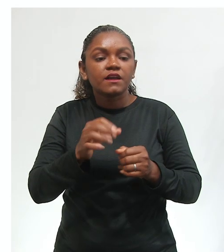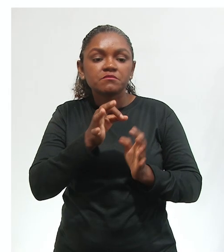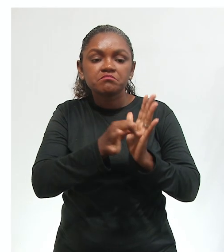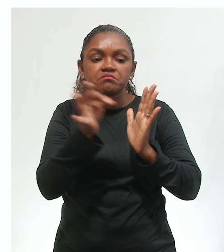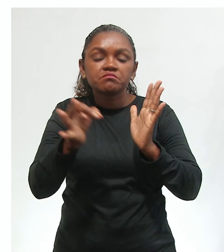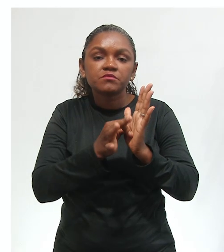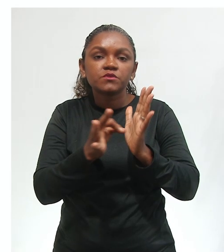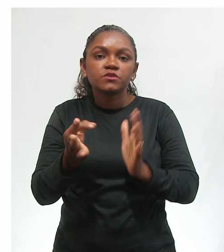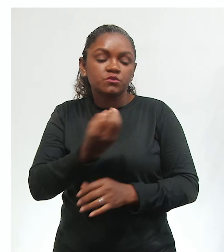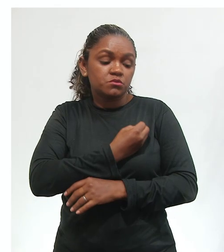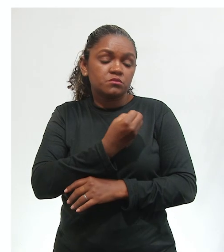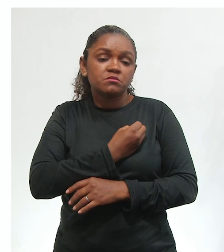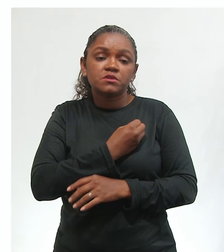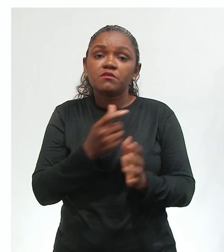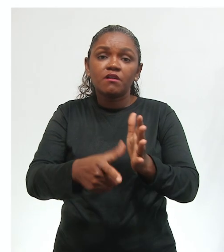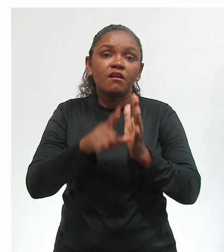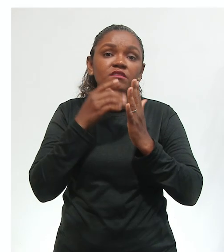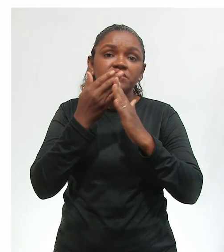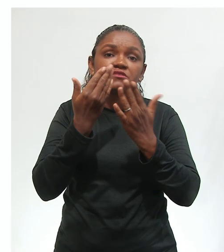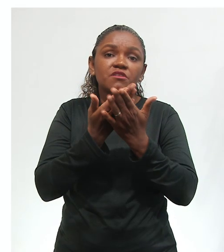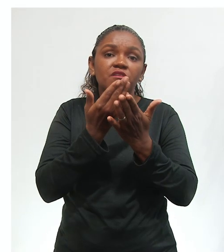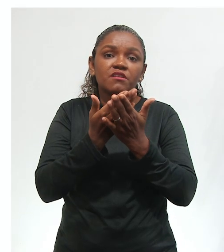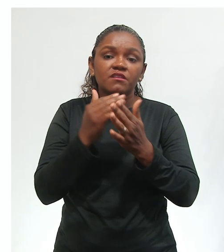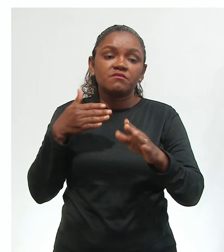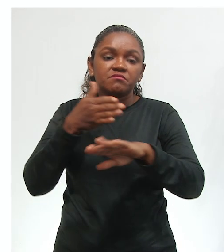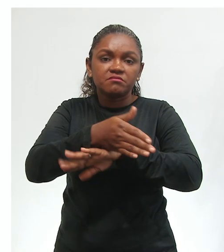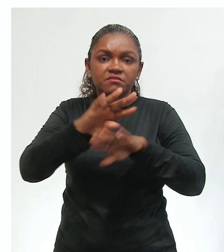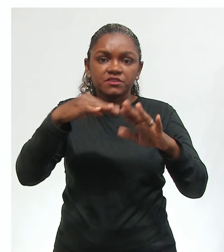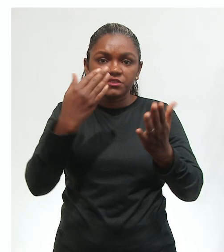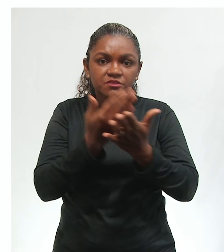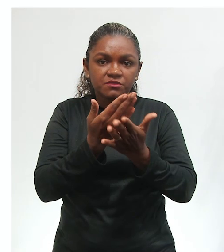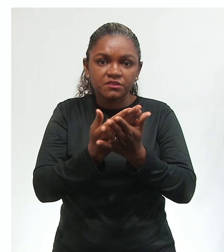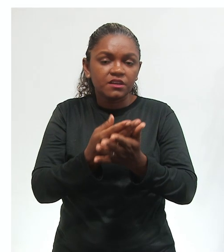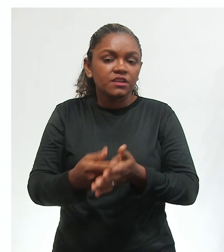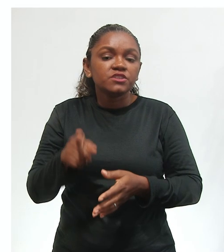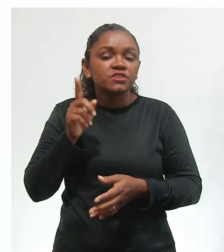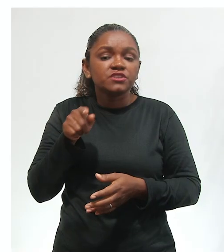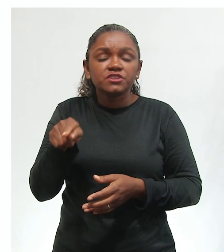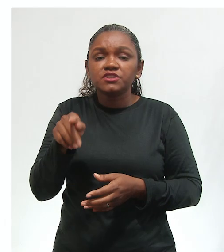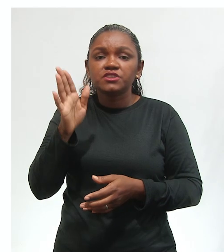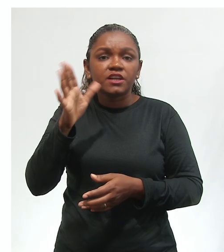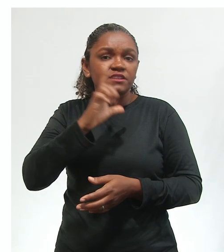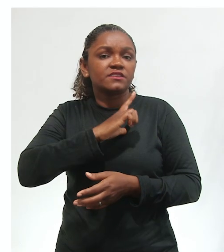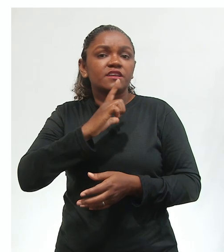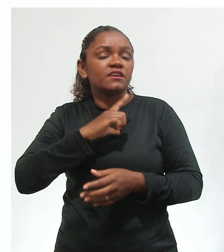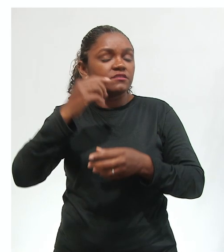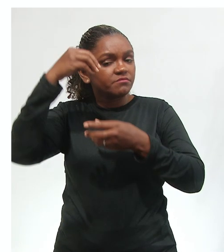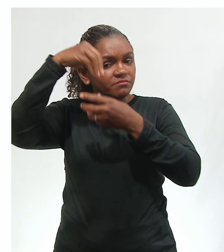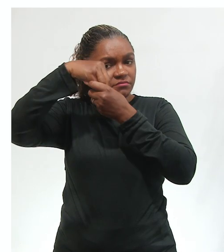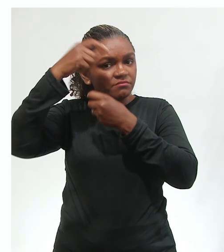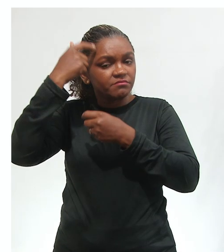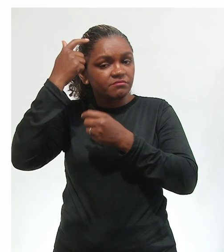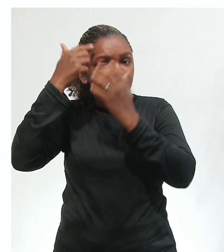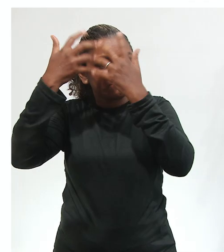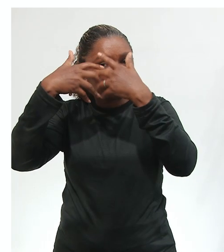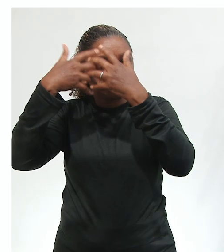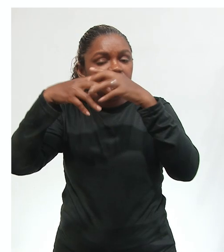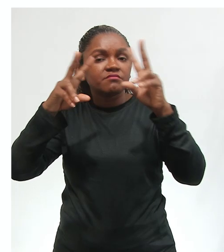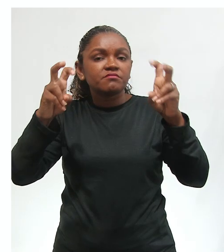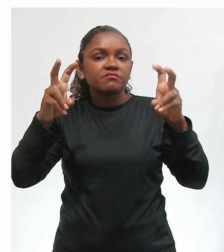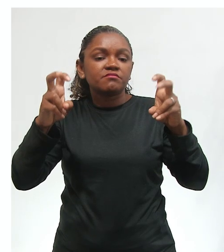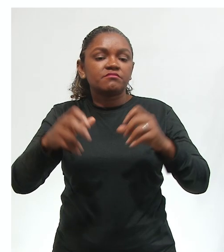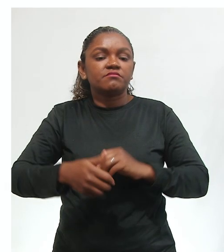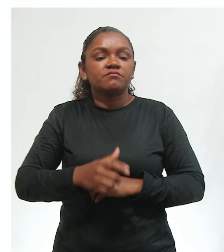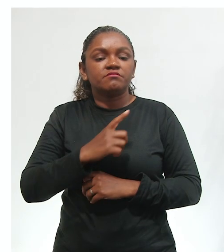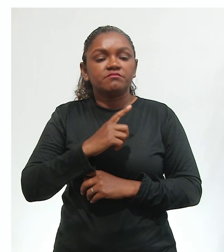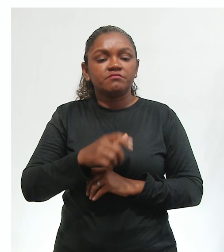numéricas até mesmo antes da escola. Antes da escola, eles já pensam dessa maneira. Então, para isso, a gente desenvolve um conceito chamado a espiral